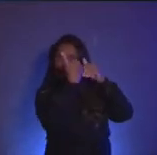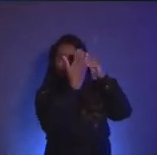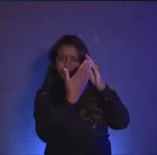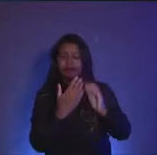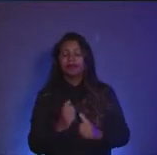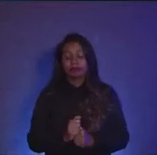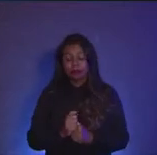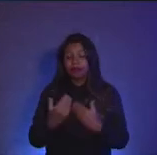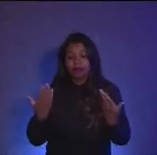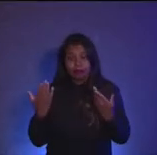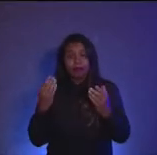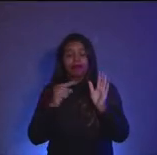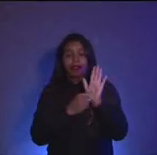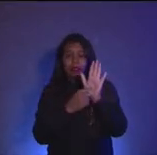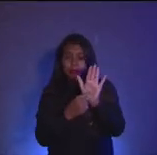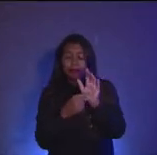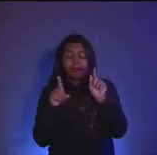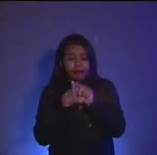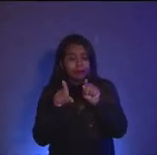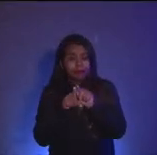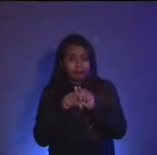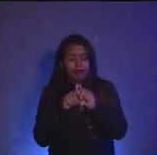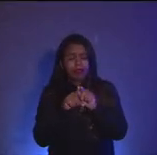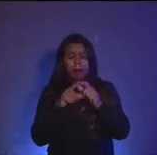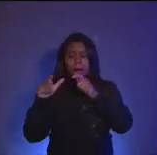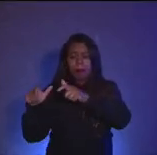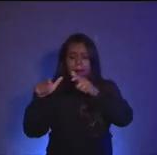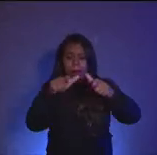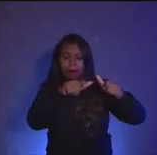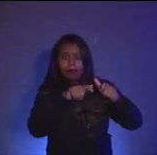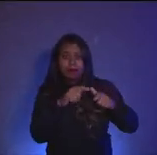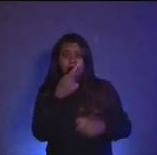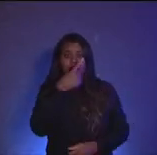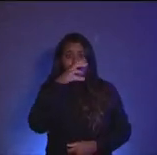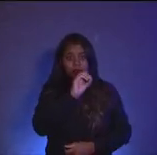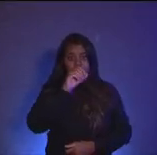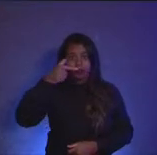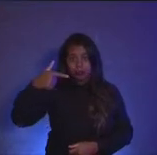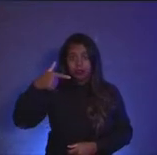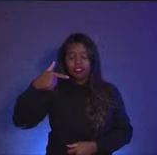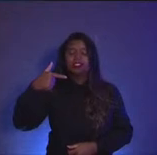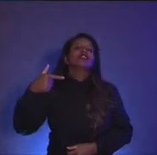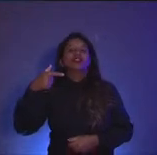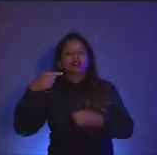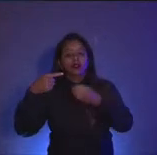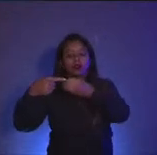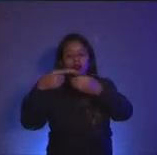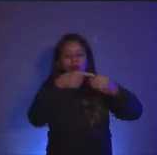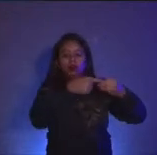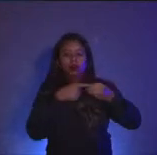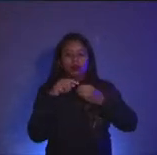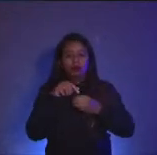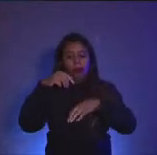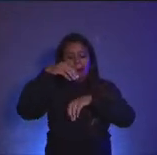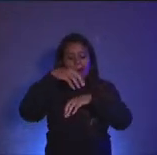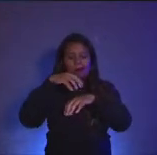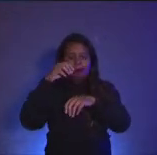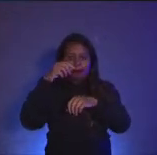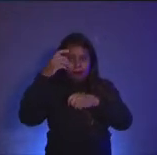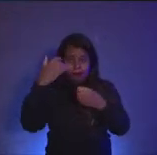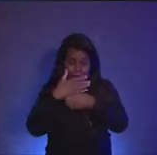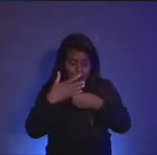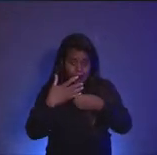fez classificou os municípios, os 102 municípios de Alagoas, em três categorias, né? E